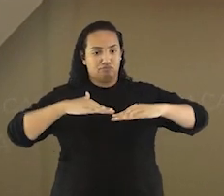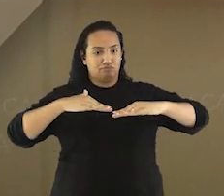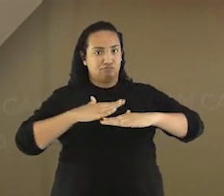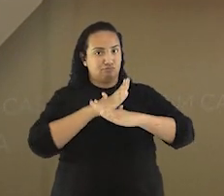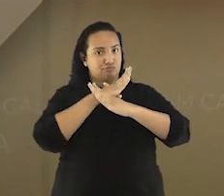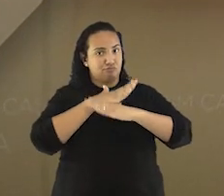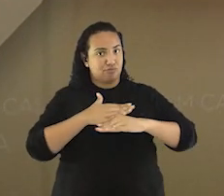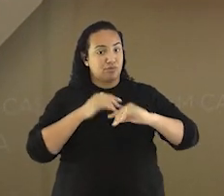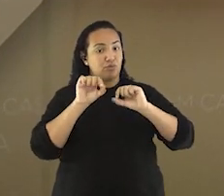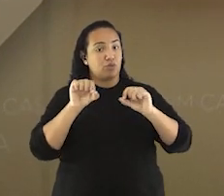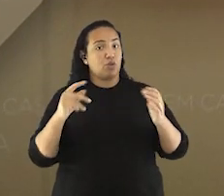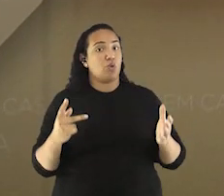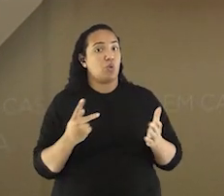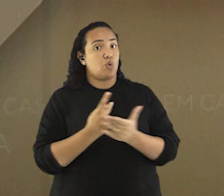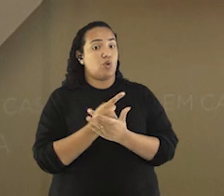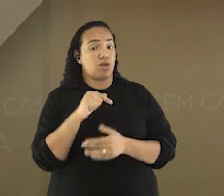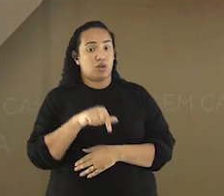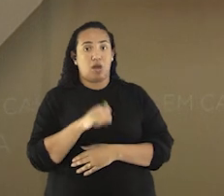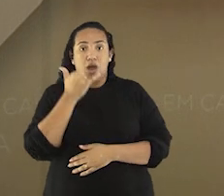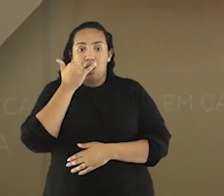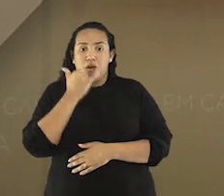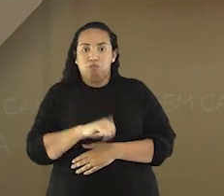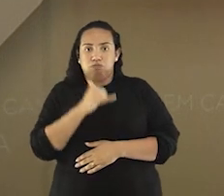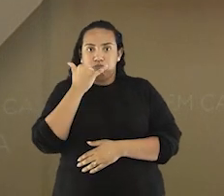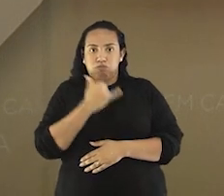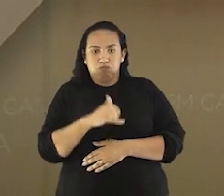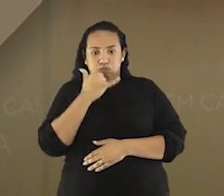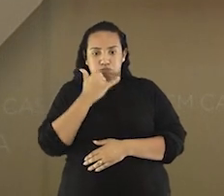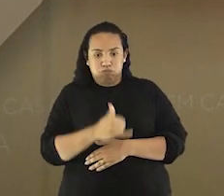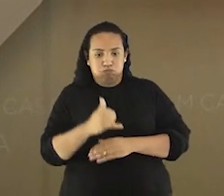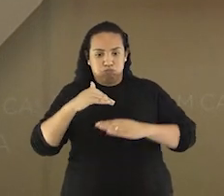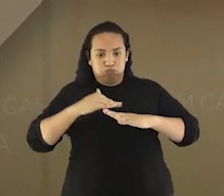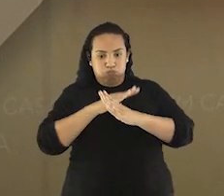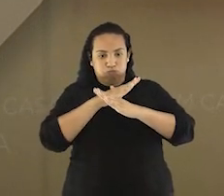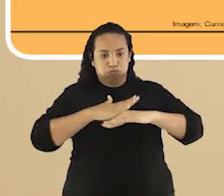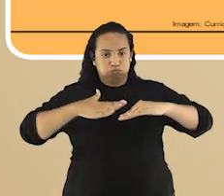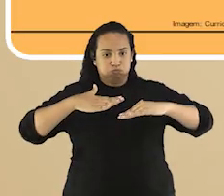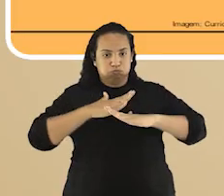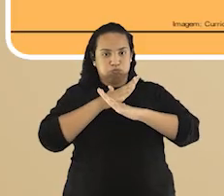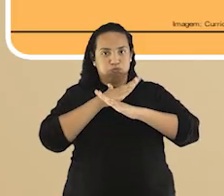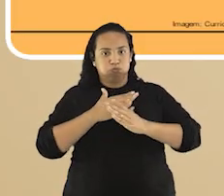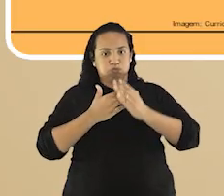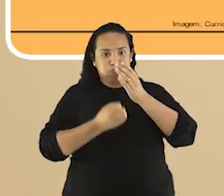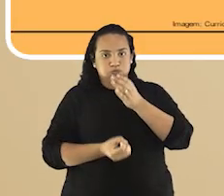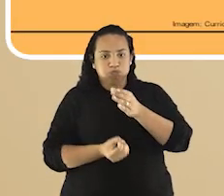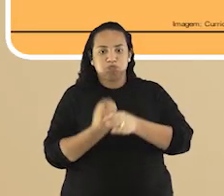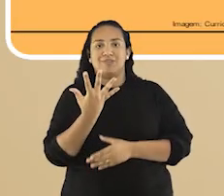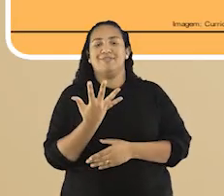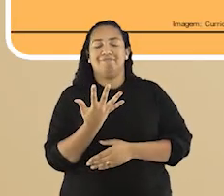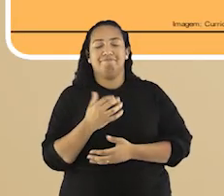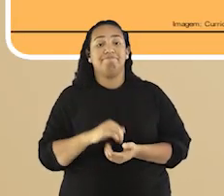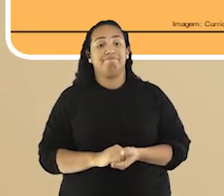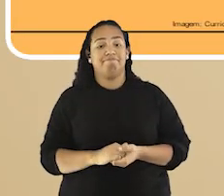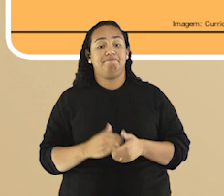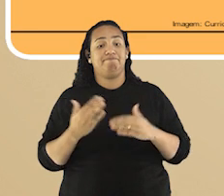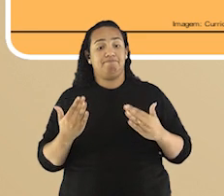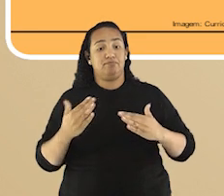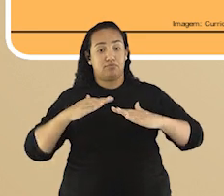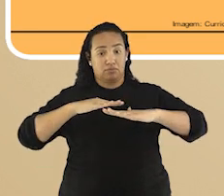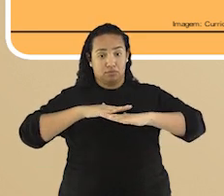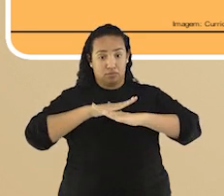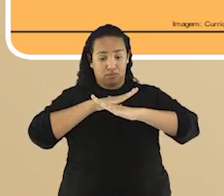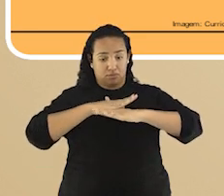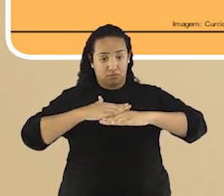assim grande quantidade de energia acumulada abaixo dos solos. As placas tectônicas, por sua vez,